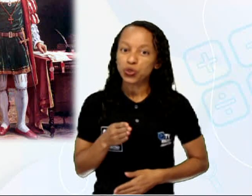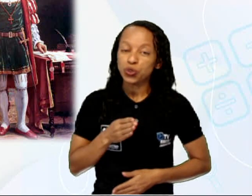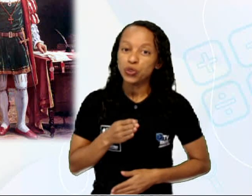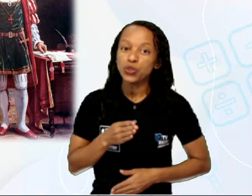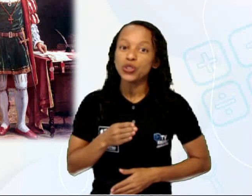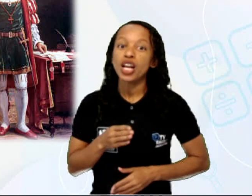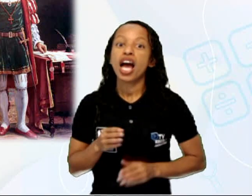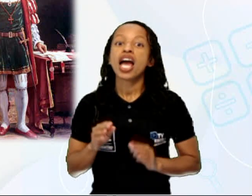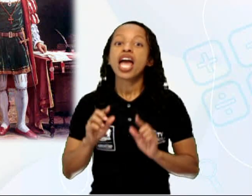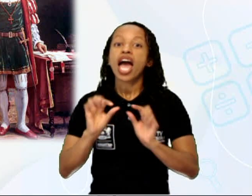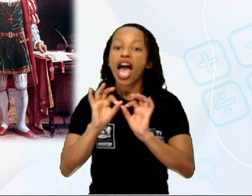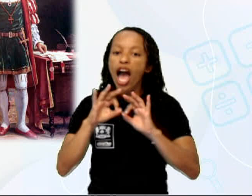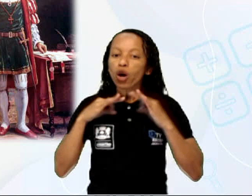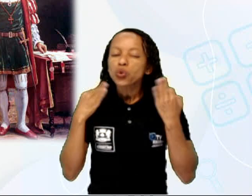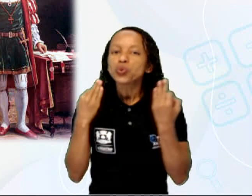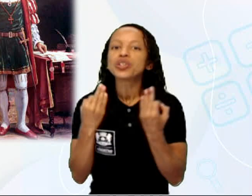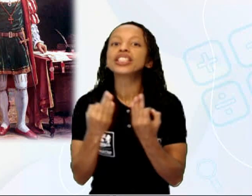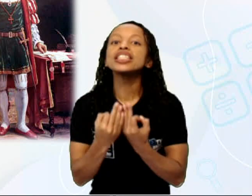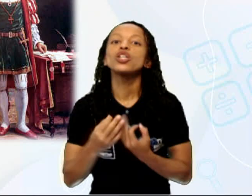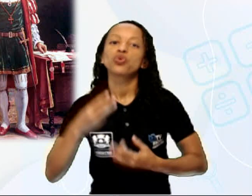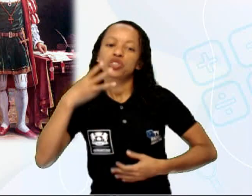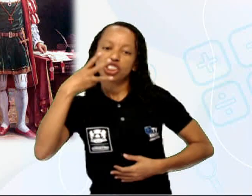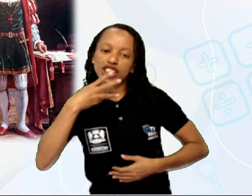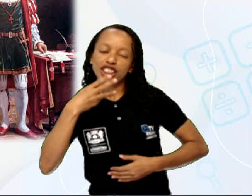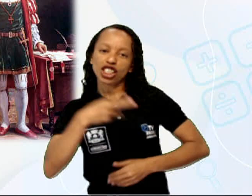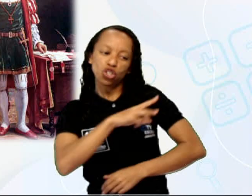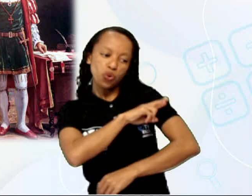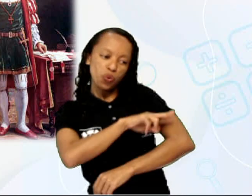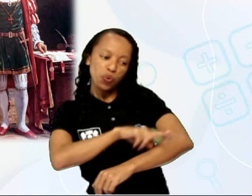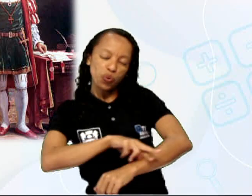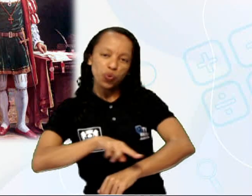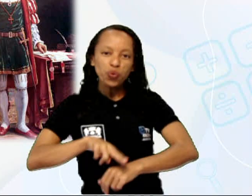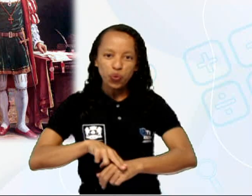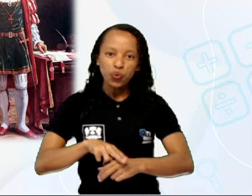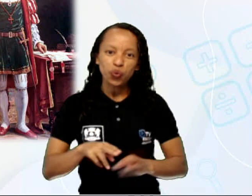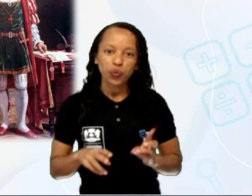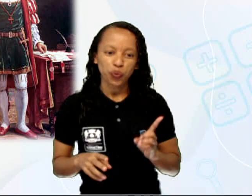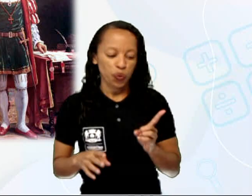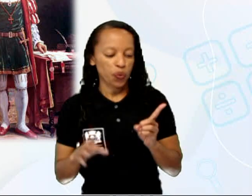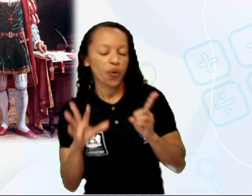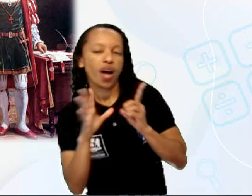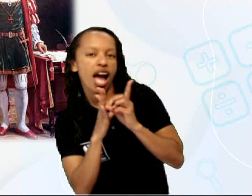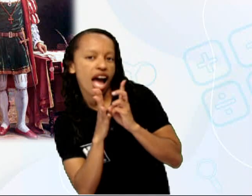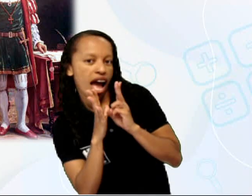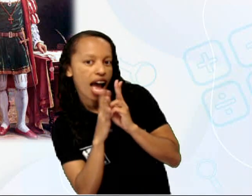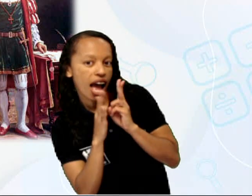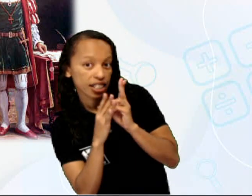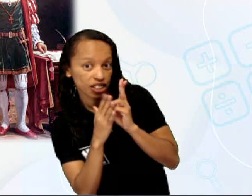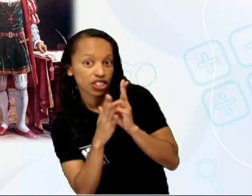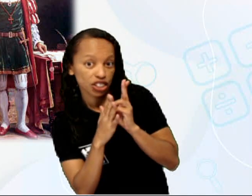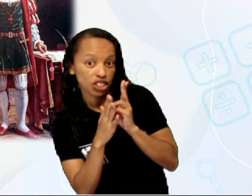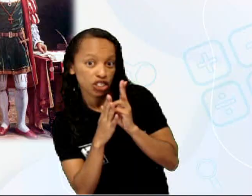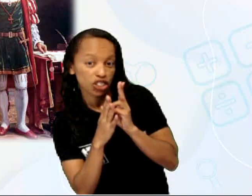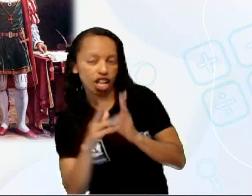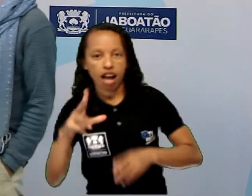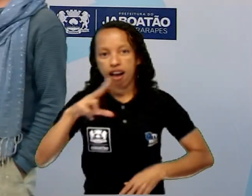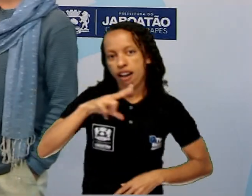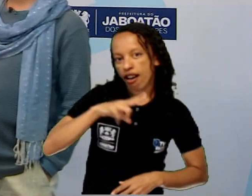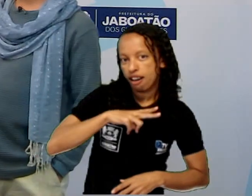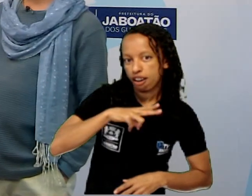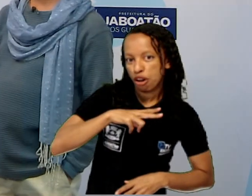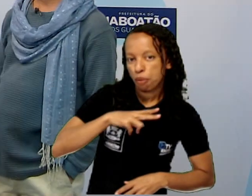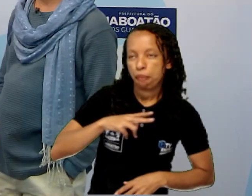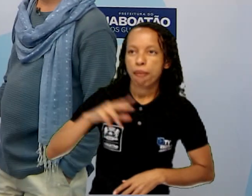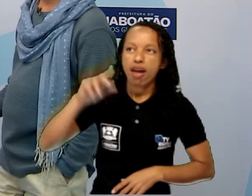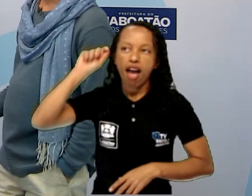a indígena, a europeia e a africana. Então a gente tem aqui Martim Afonso de Souza, que foi um